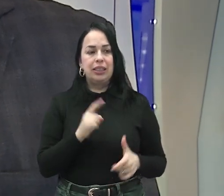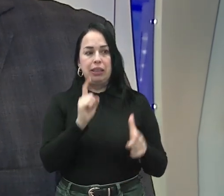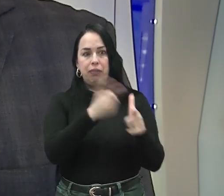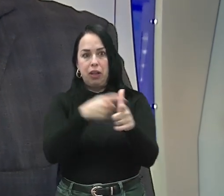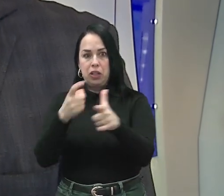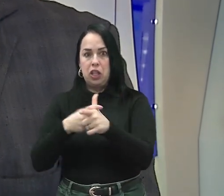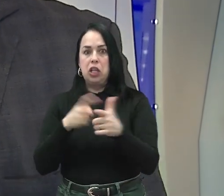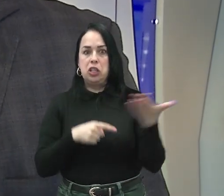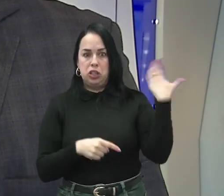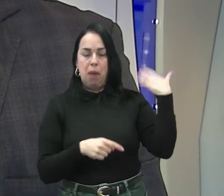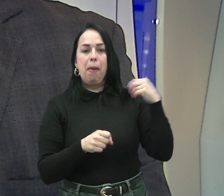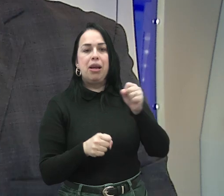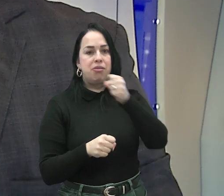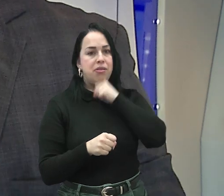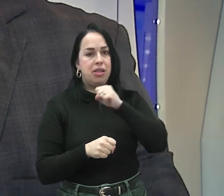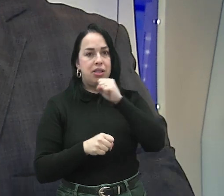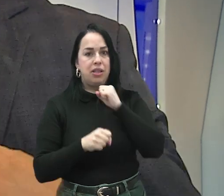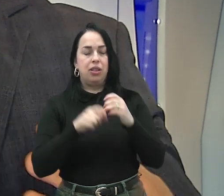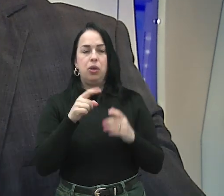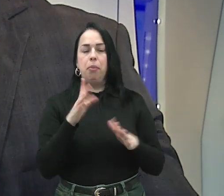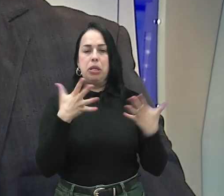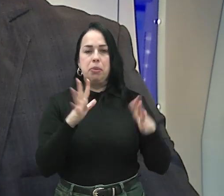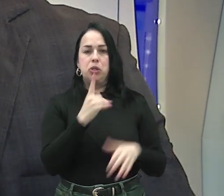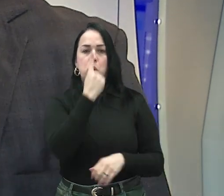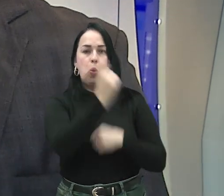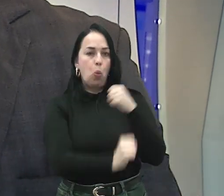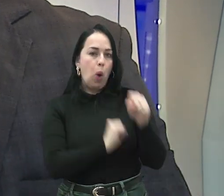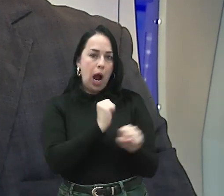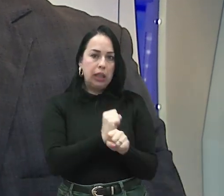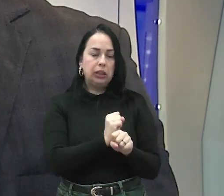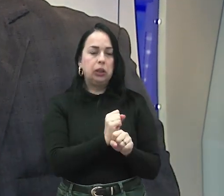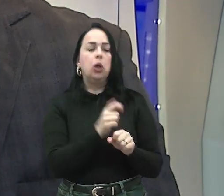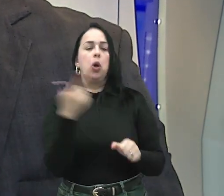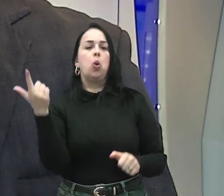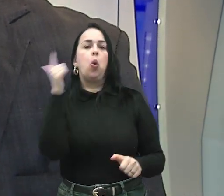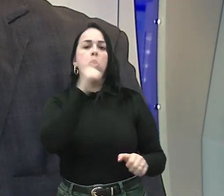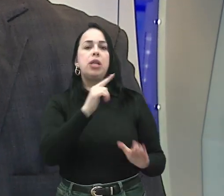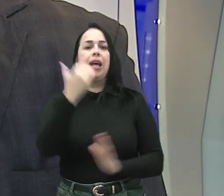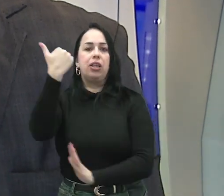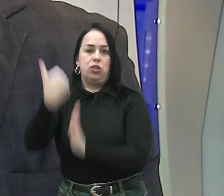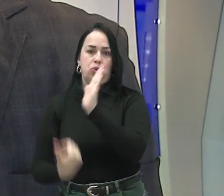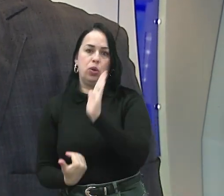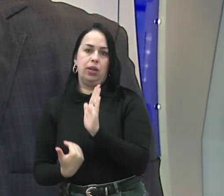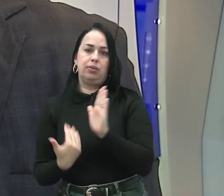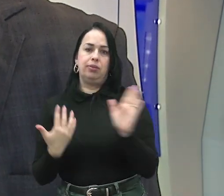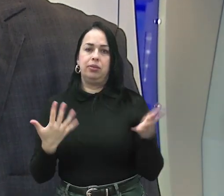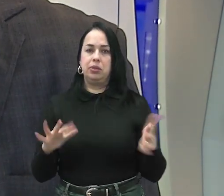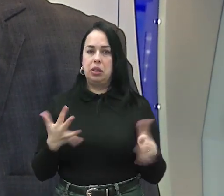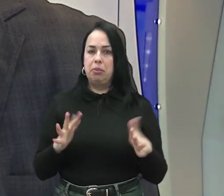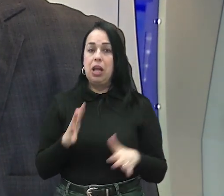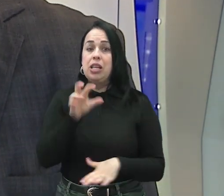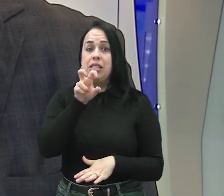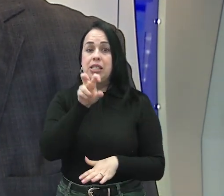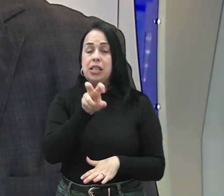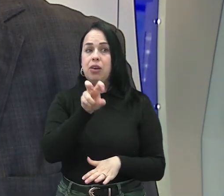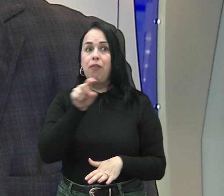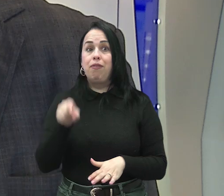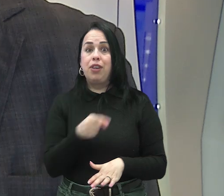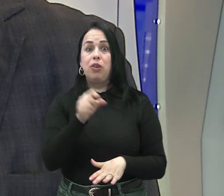essas dívidas vencidas, né? Então, a partir de um ano vencido, a gente consegue enquadrar nesta condição. São mais